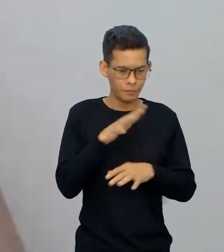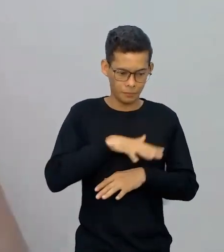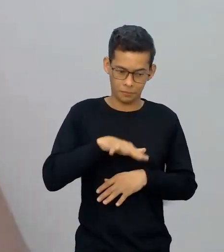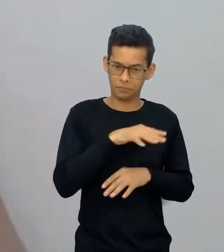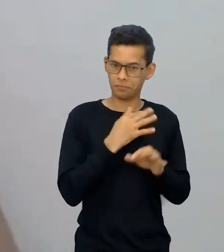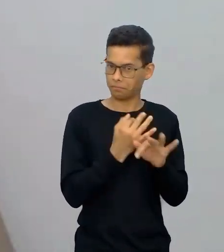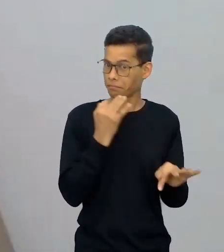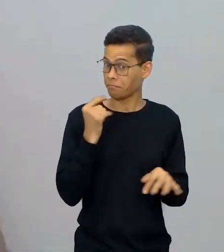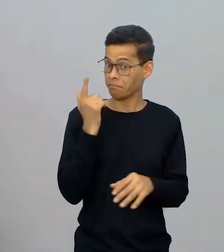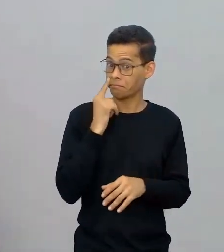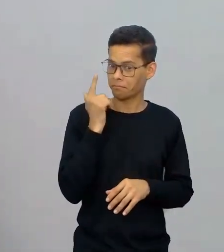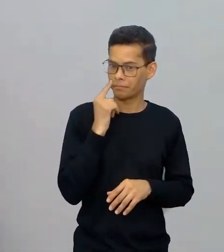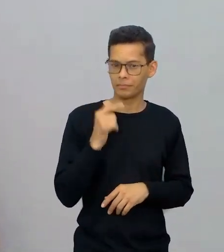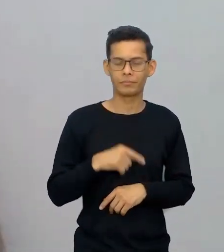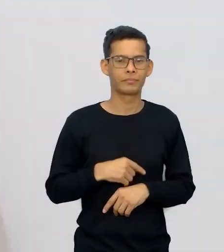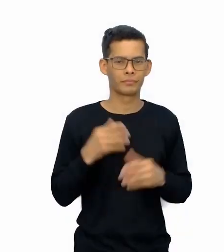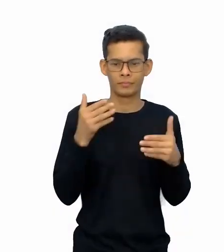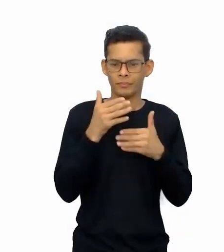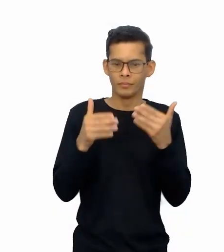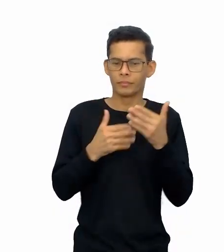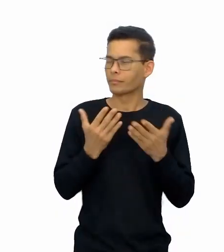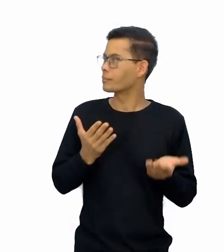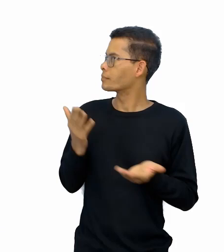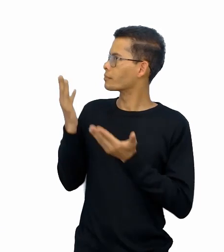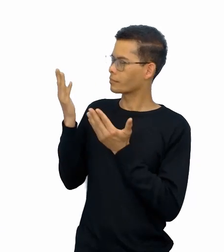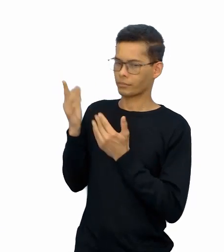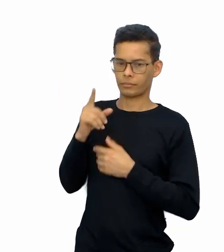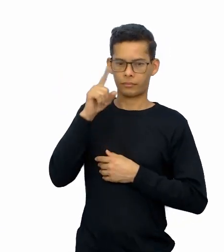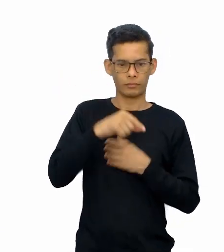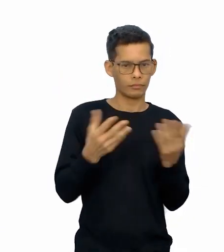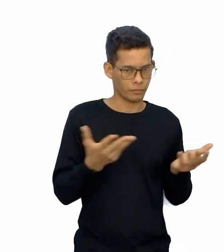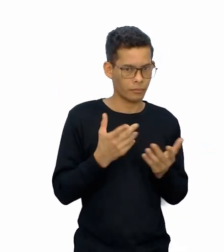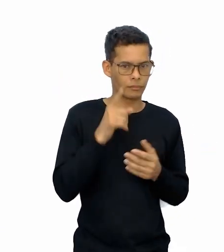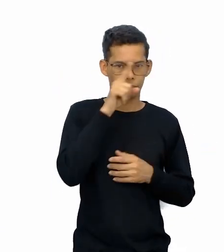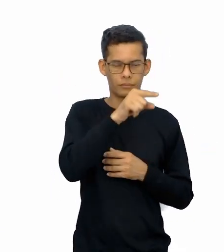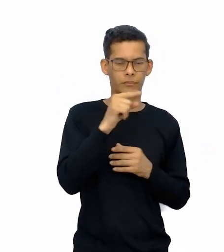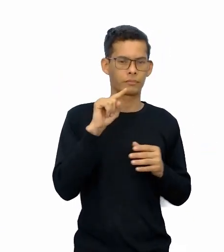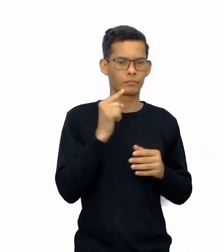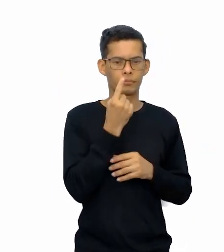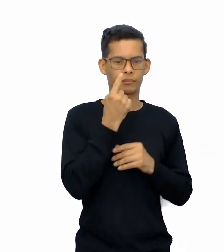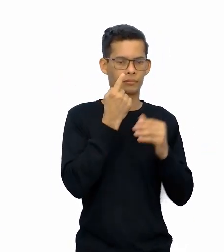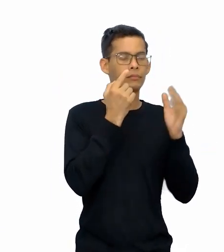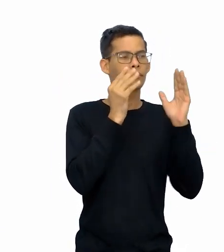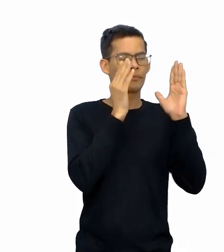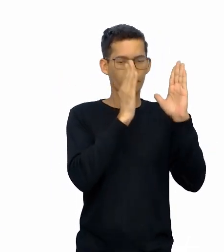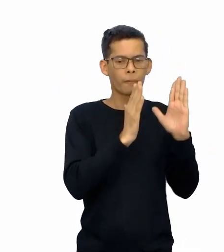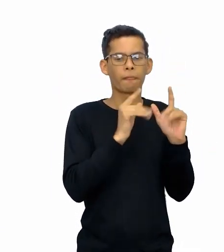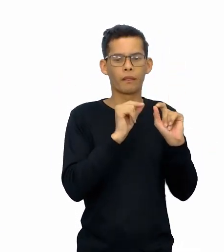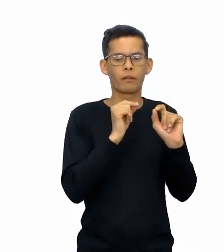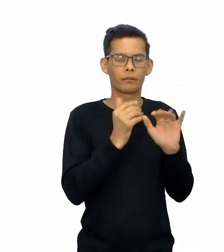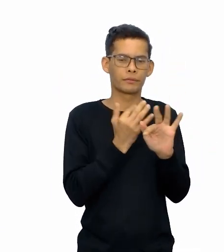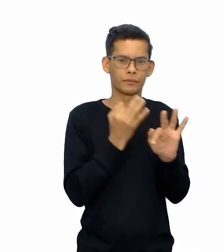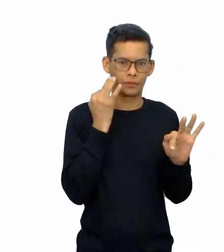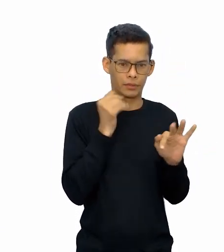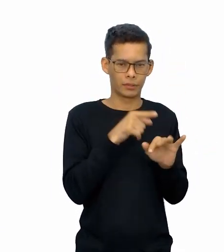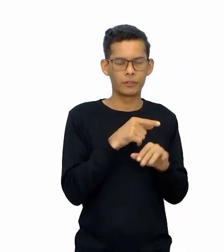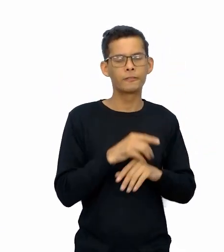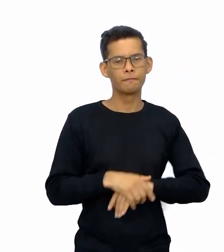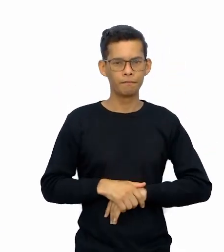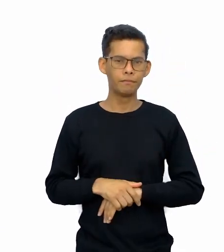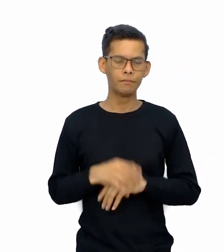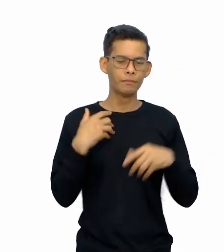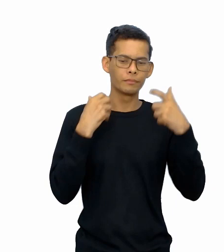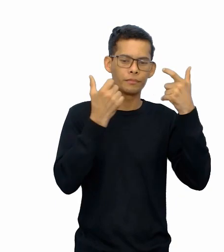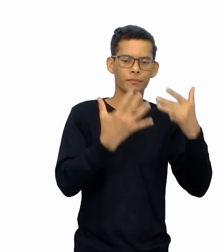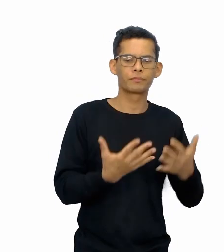agora. Vamos ao slide? Então, agora a gente está apresentando para vocês o experimento de física e eu vou começar falando